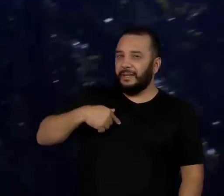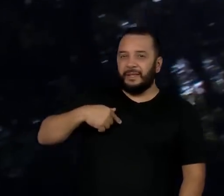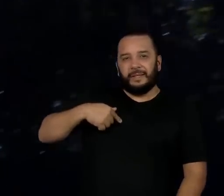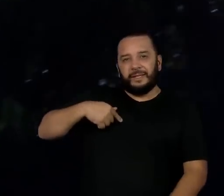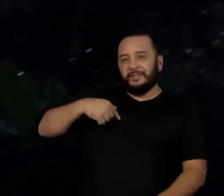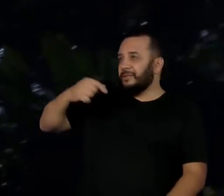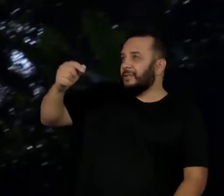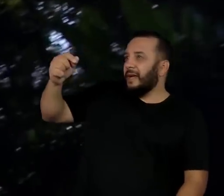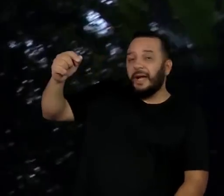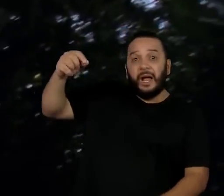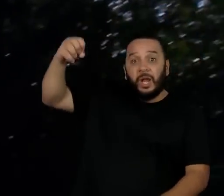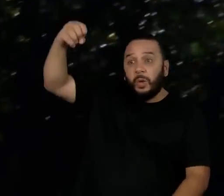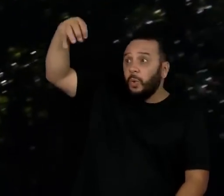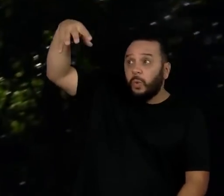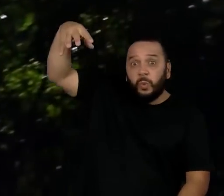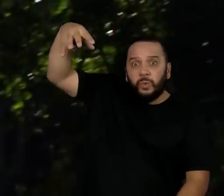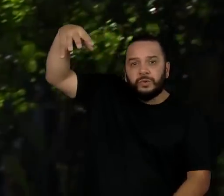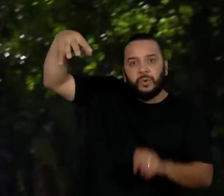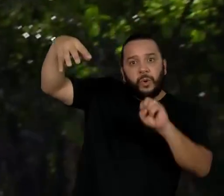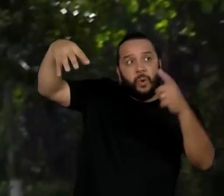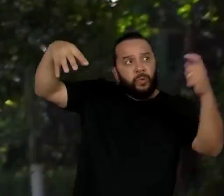uma canoa